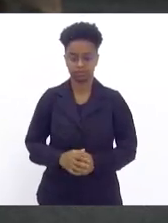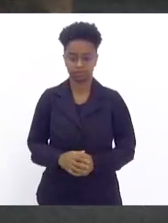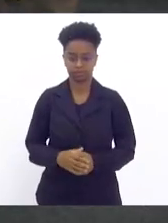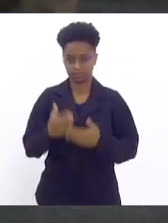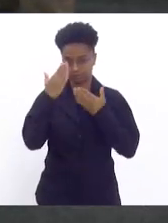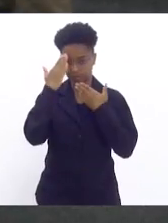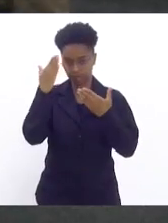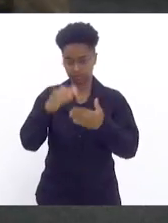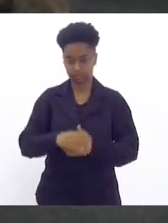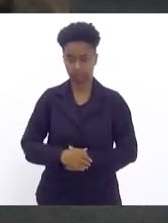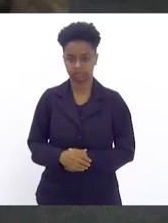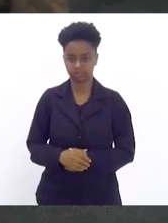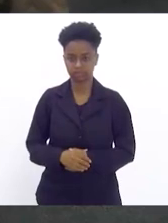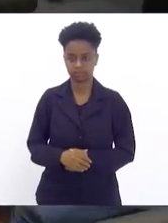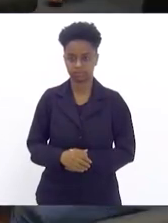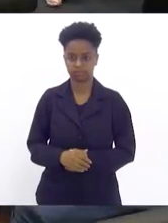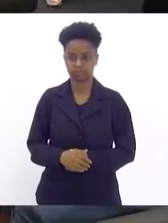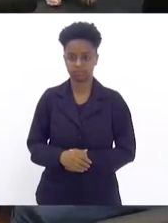Obrigada presidente